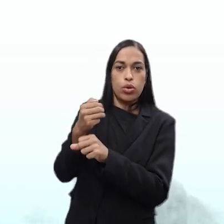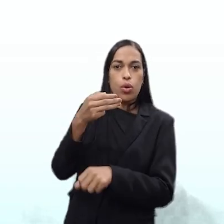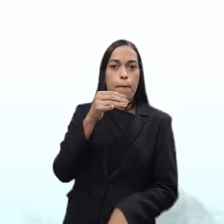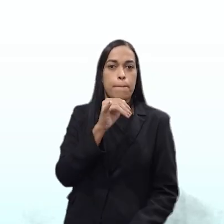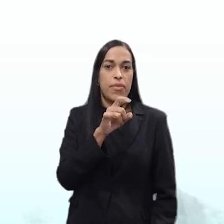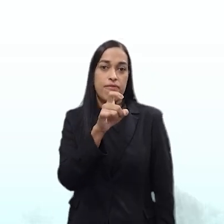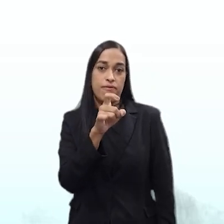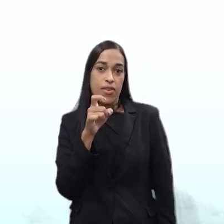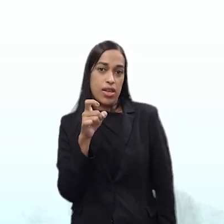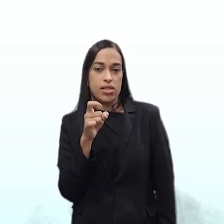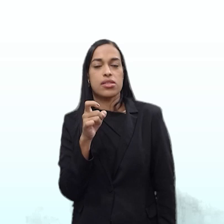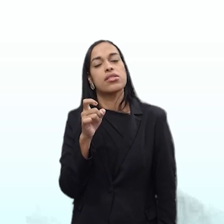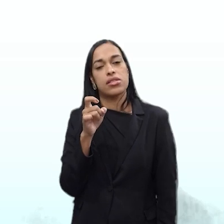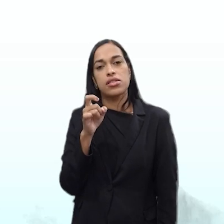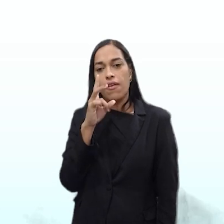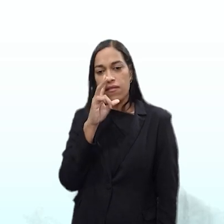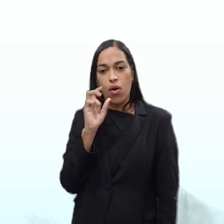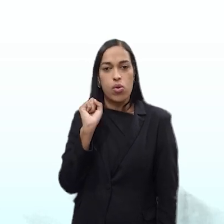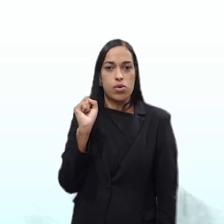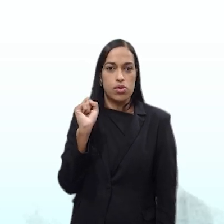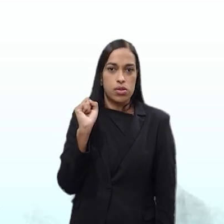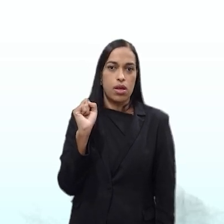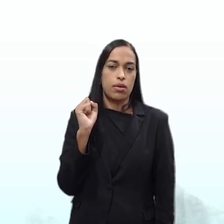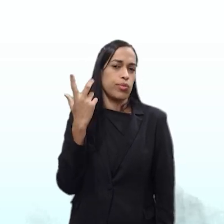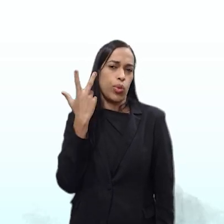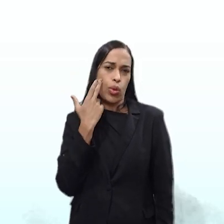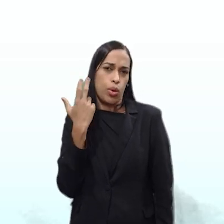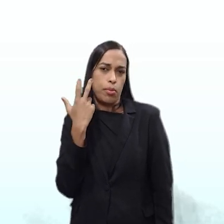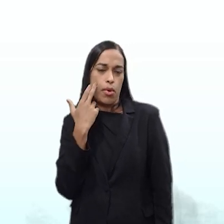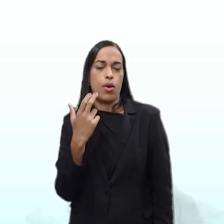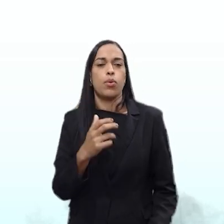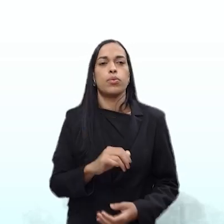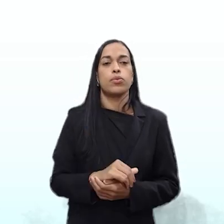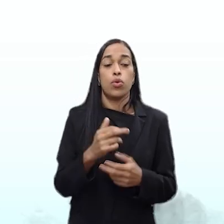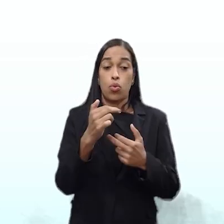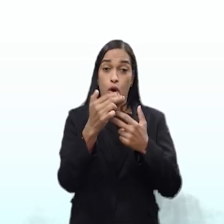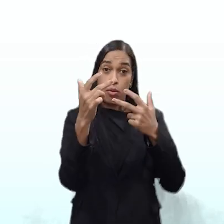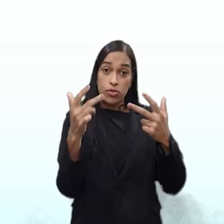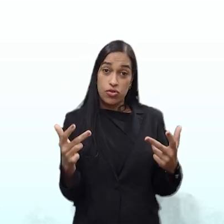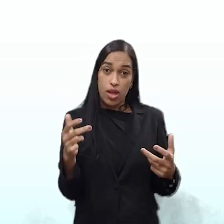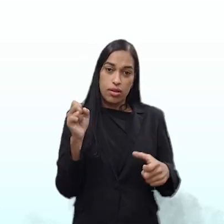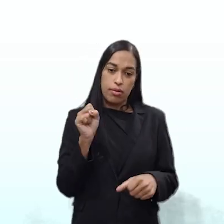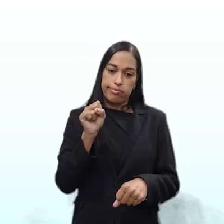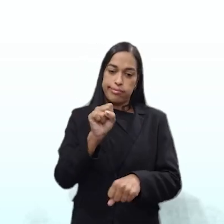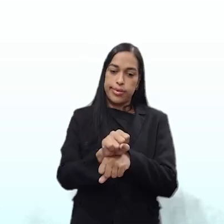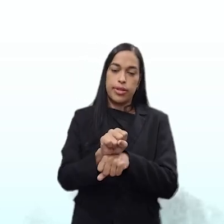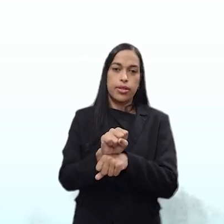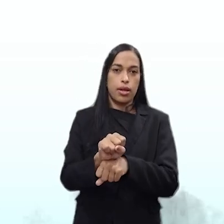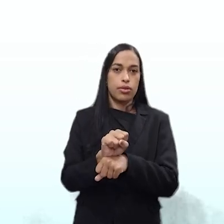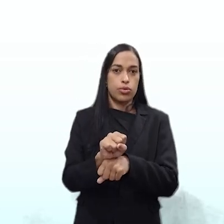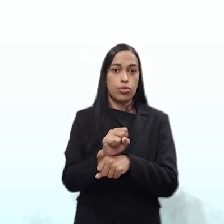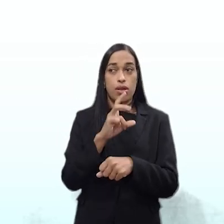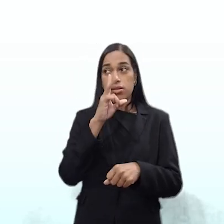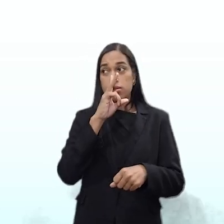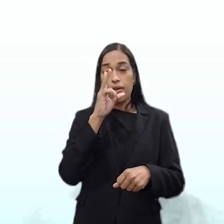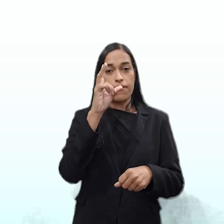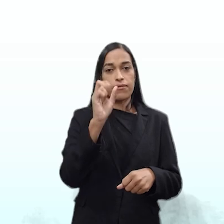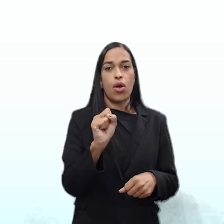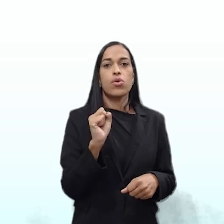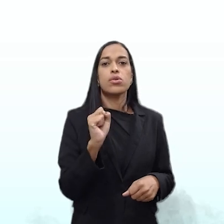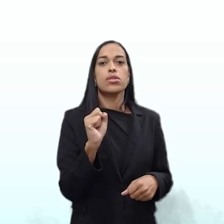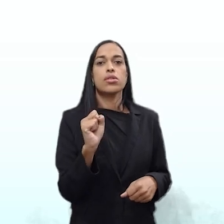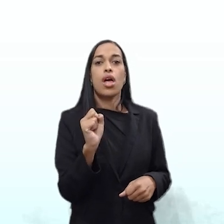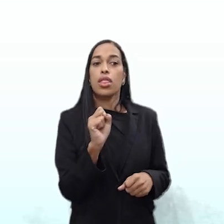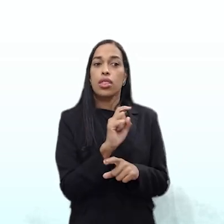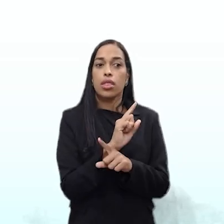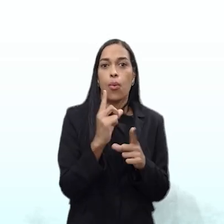força normal. Preste muita atenção. Entenda que quando o objeto está estático, essa força não é